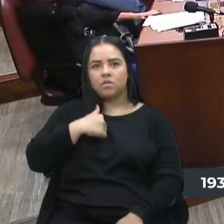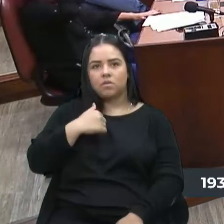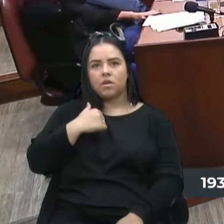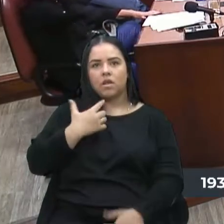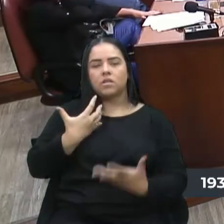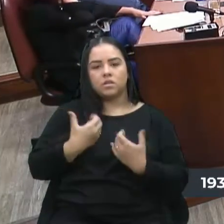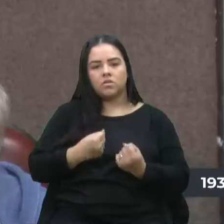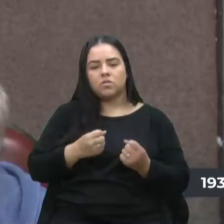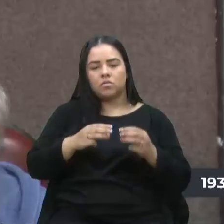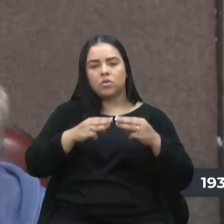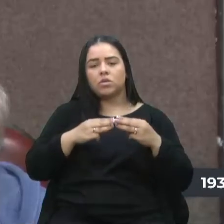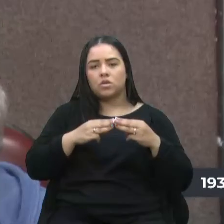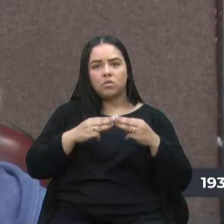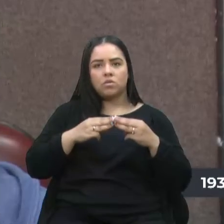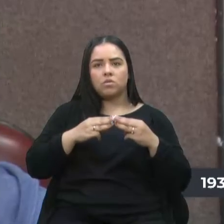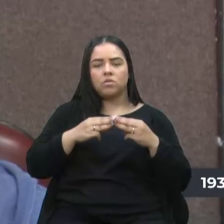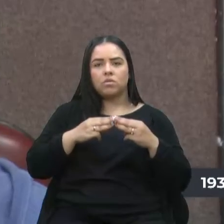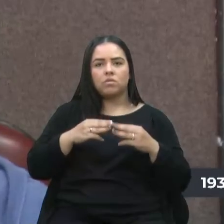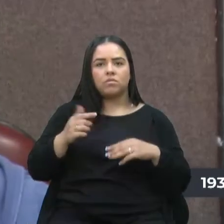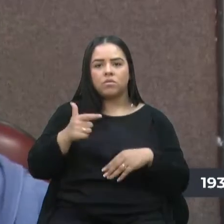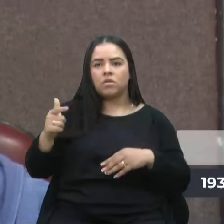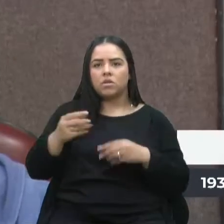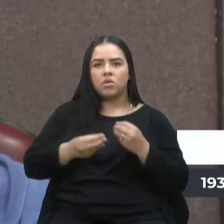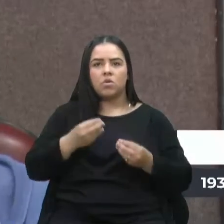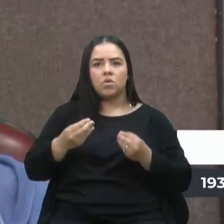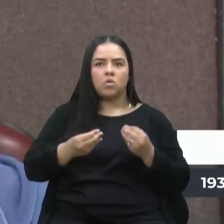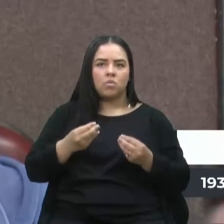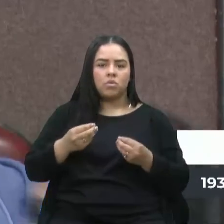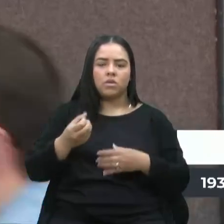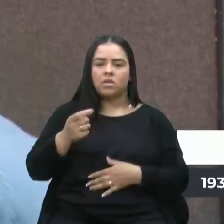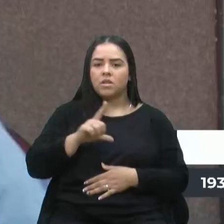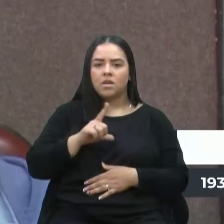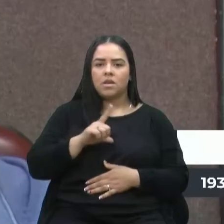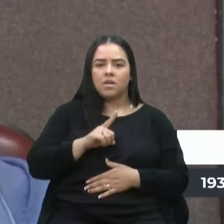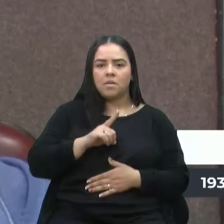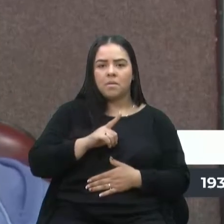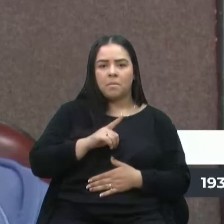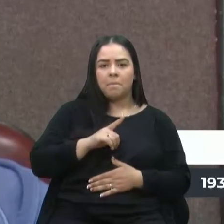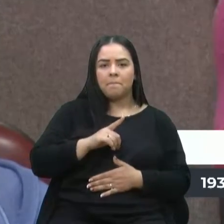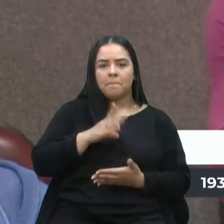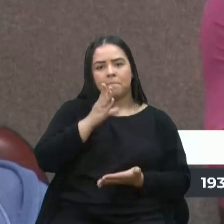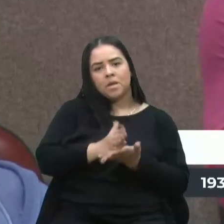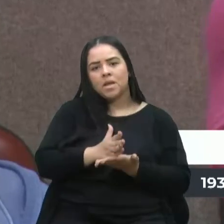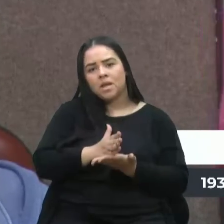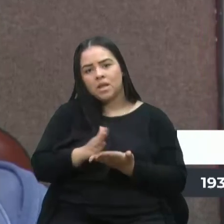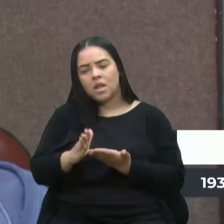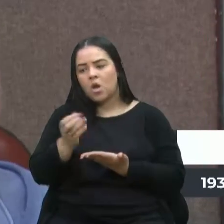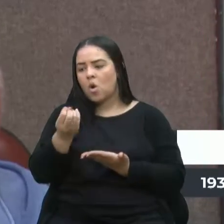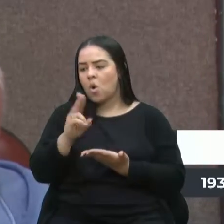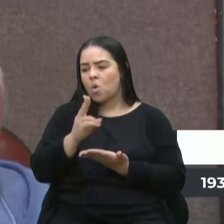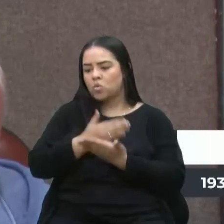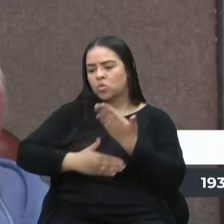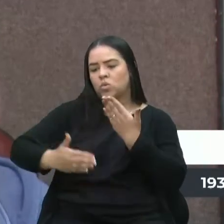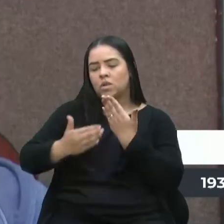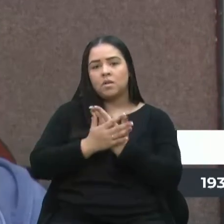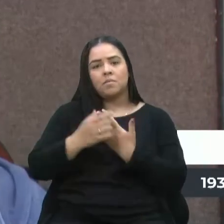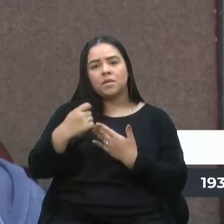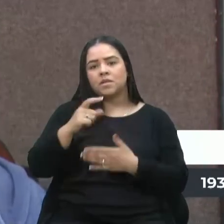poderia ter sido por ponto mas não tem como você ser favorável de 6 ou inteira almoçam então que tem que ser favorável a